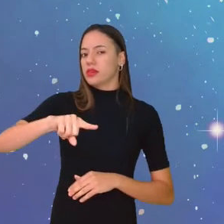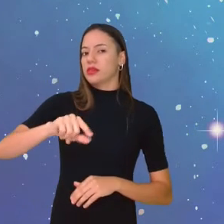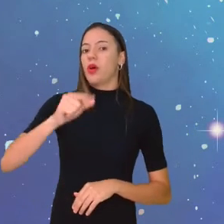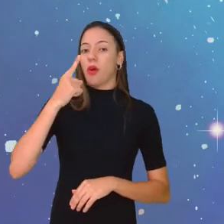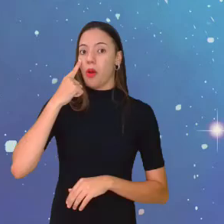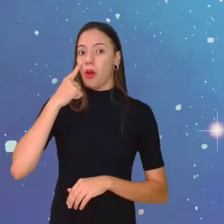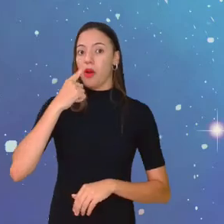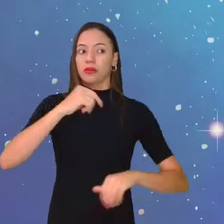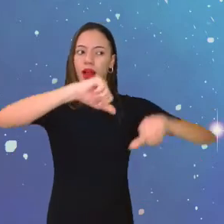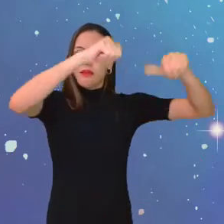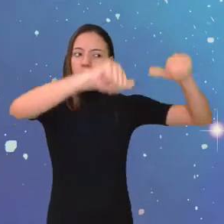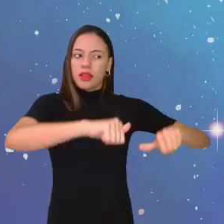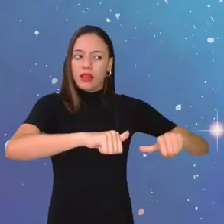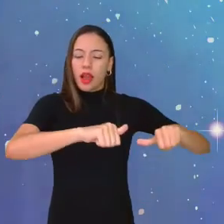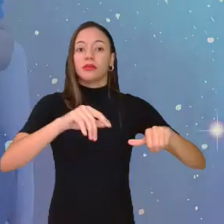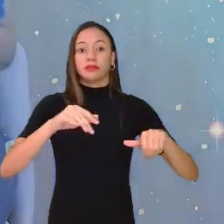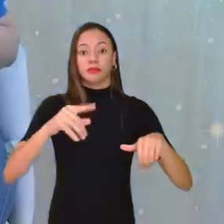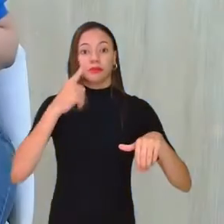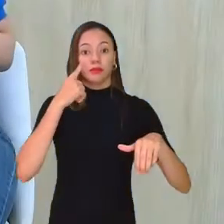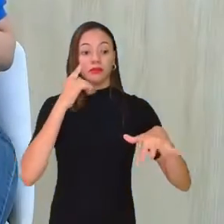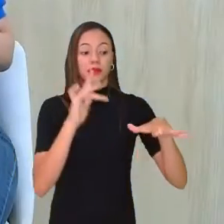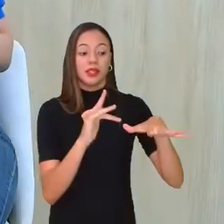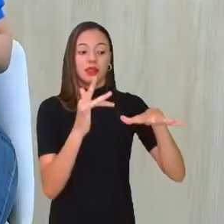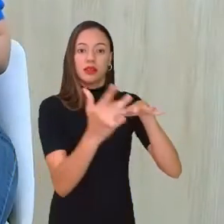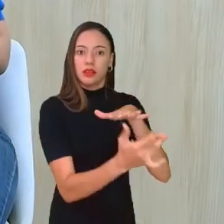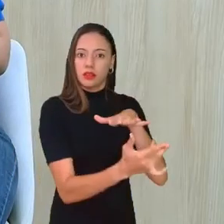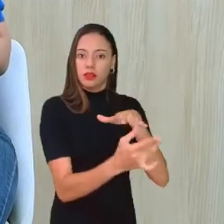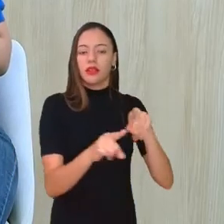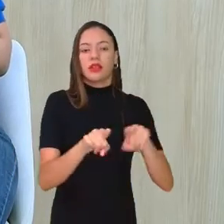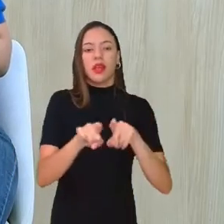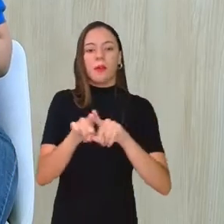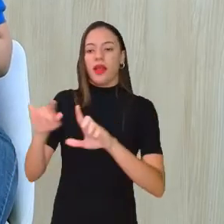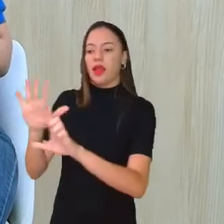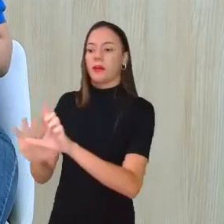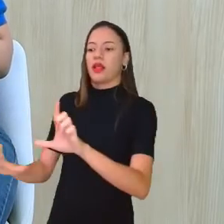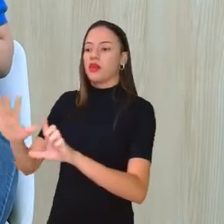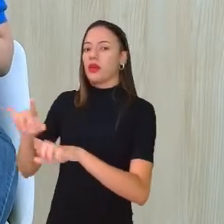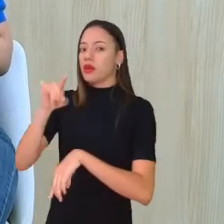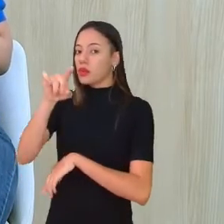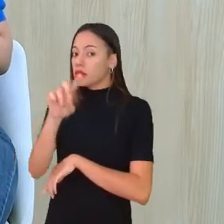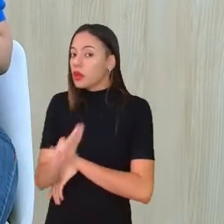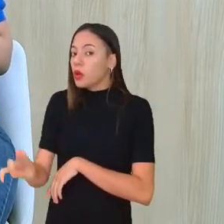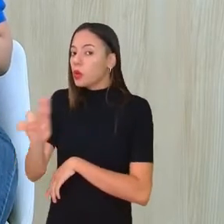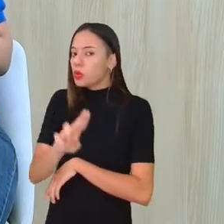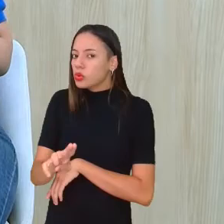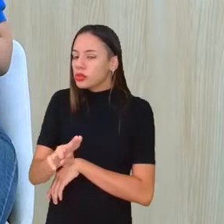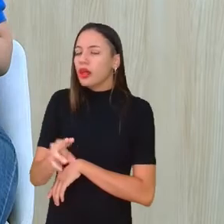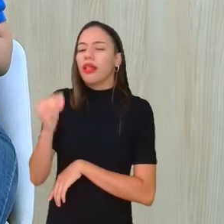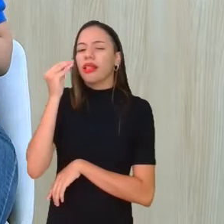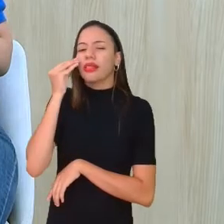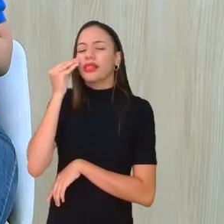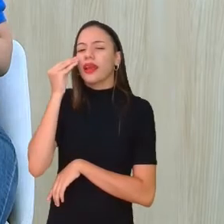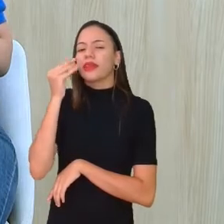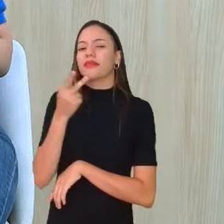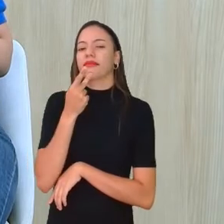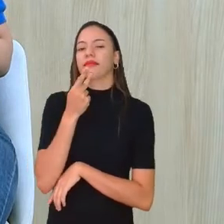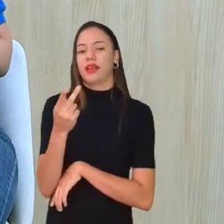parar. E nas redes sociais e nas plataformas que vocês utilizam, tentem